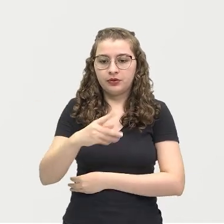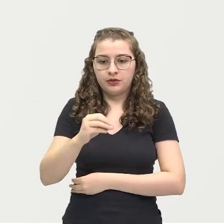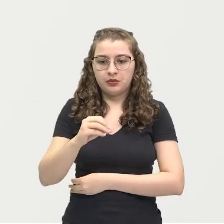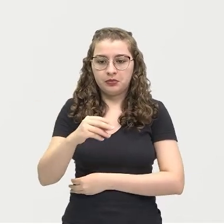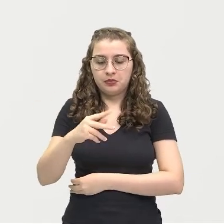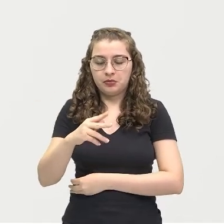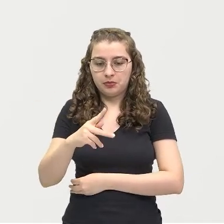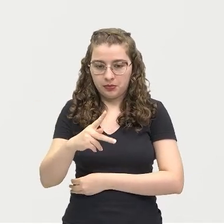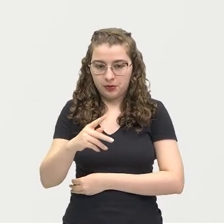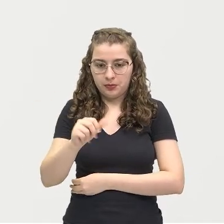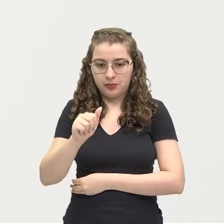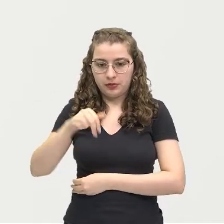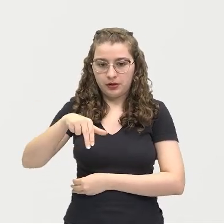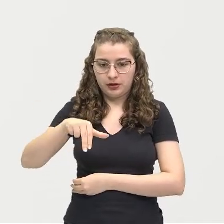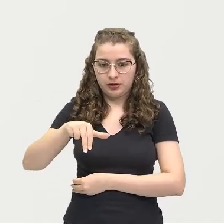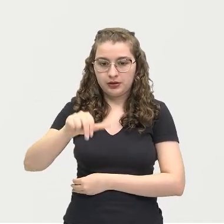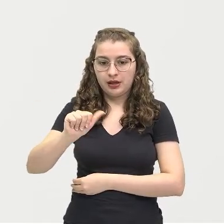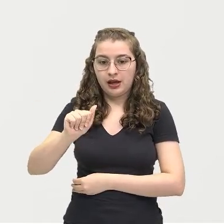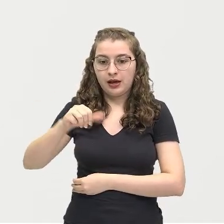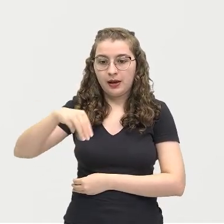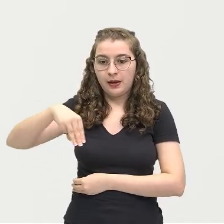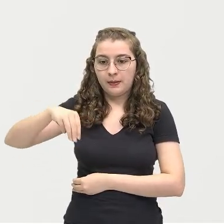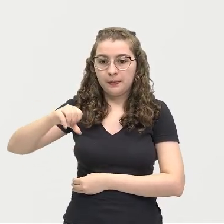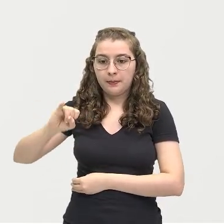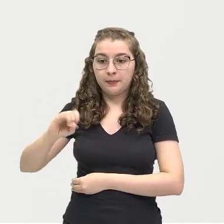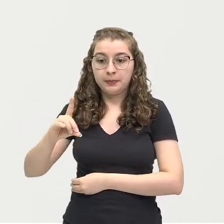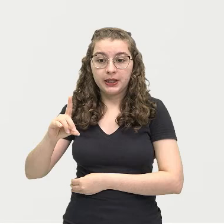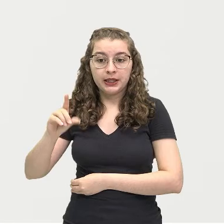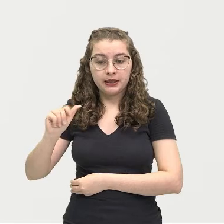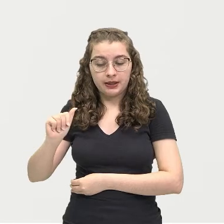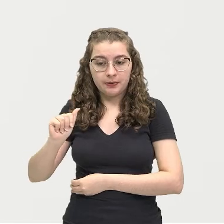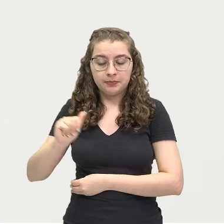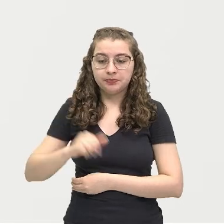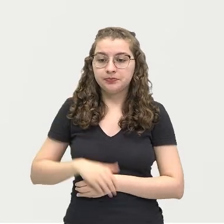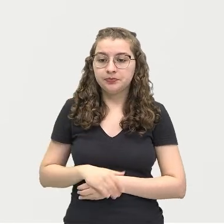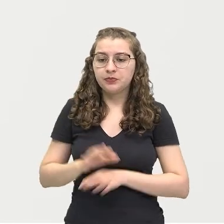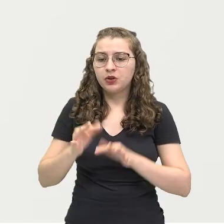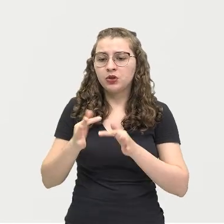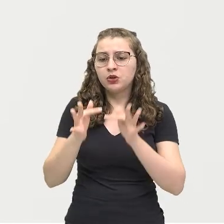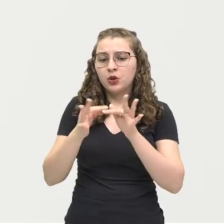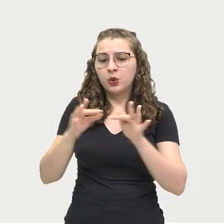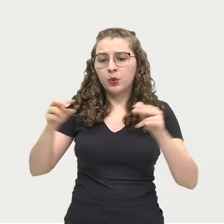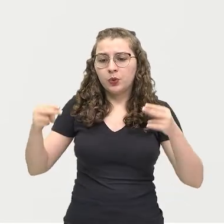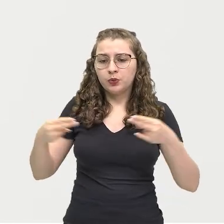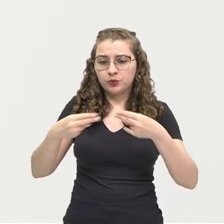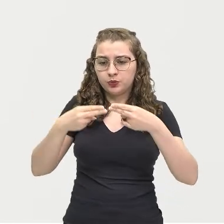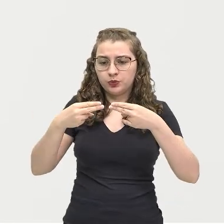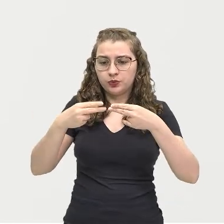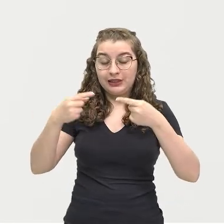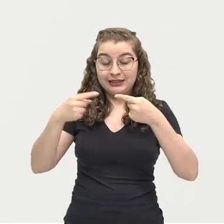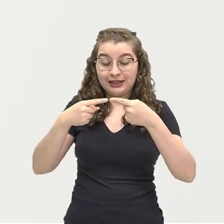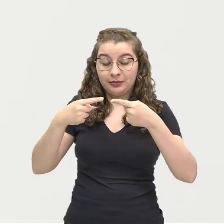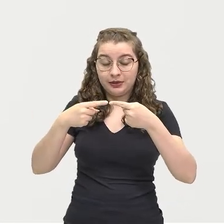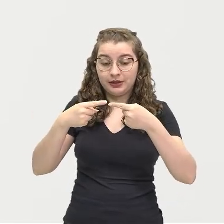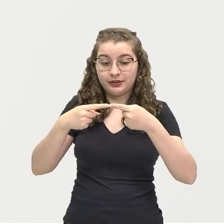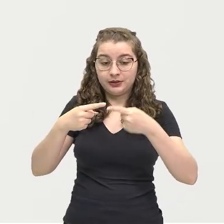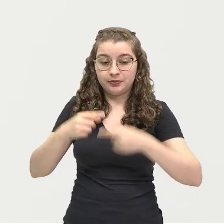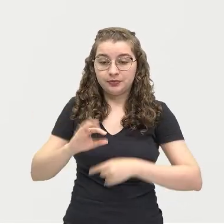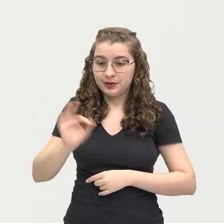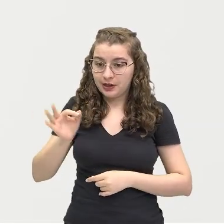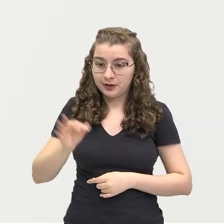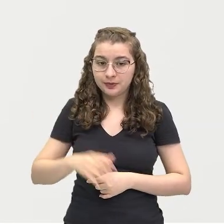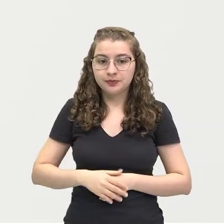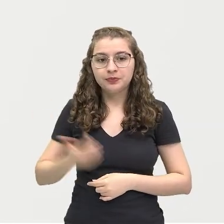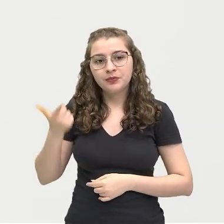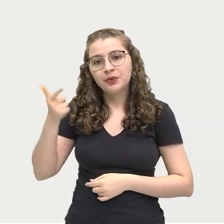Propanamida, porque tem 3 carbonos, só ligação simples e é uma amida. Certo, pessoal? Vamos